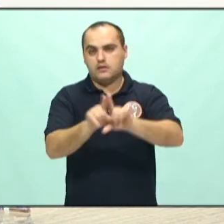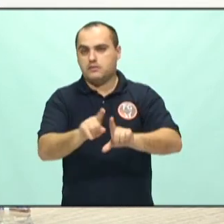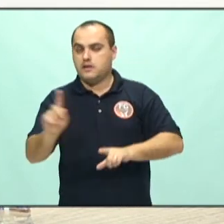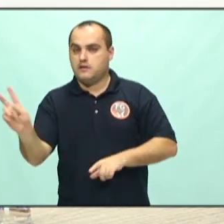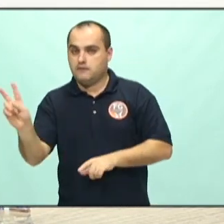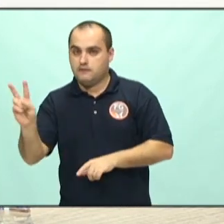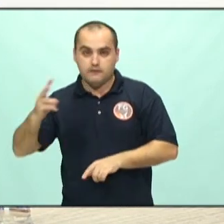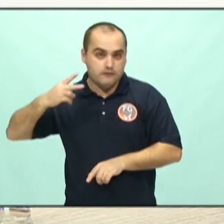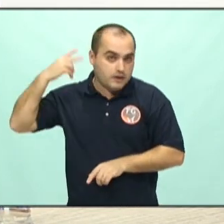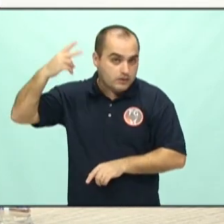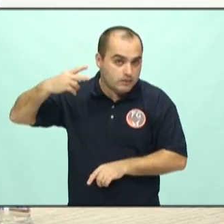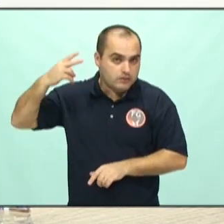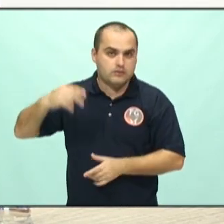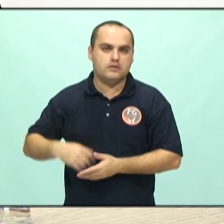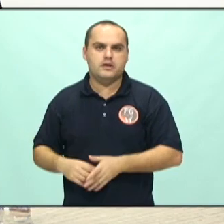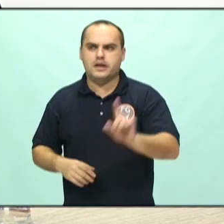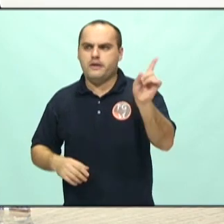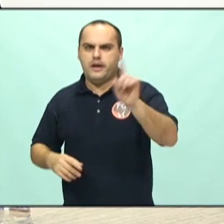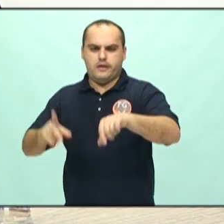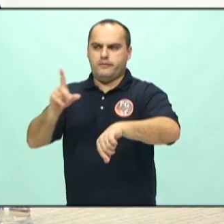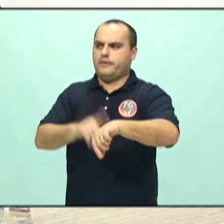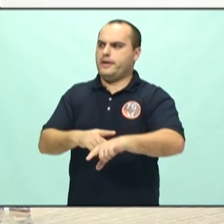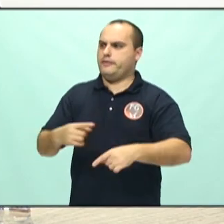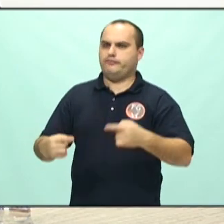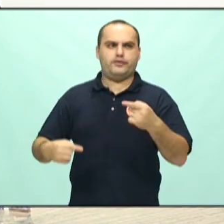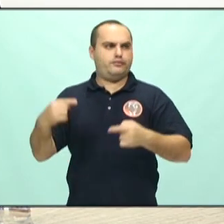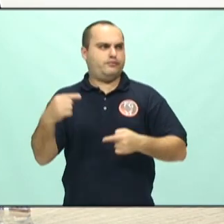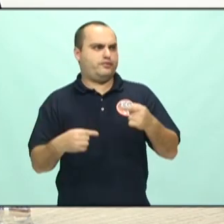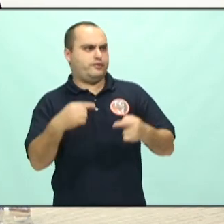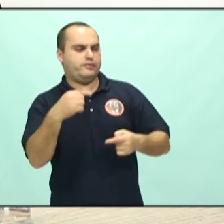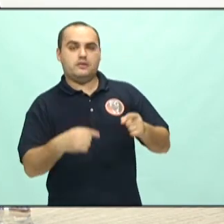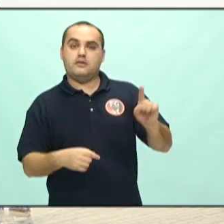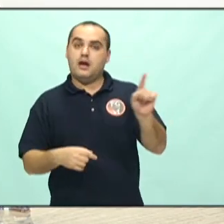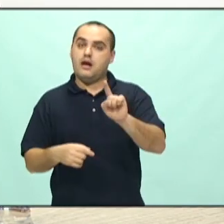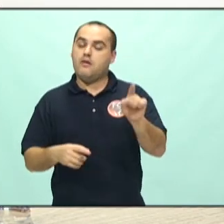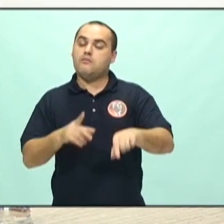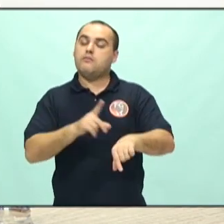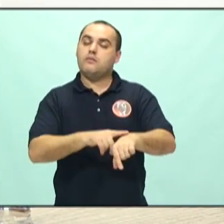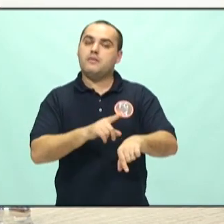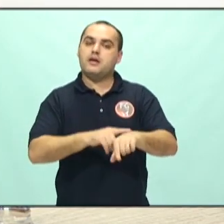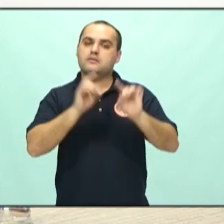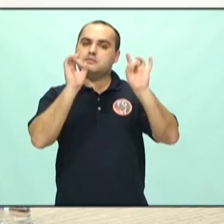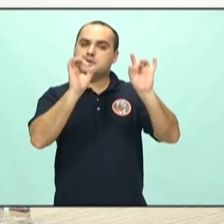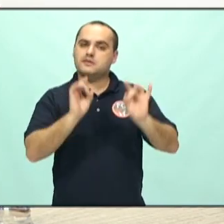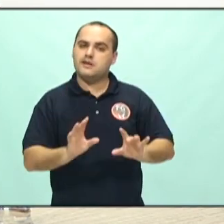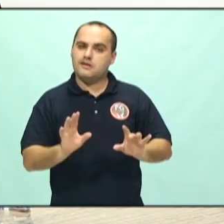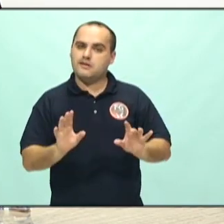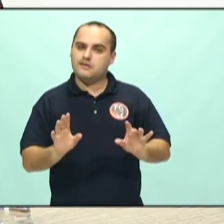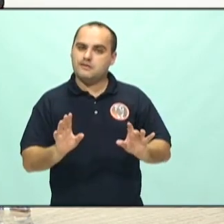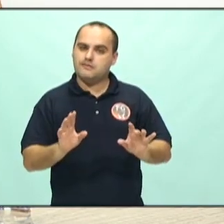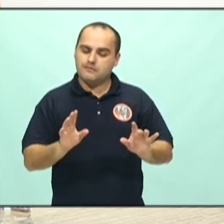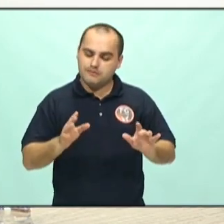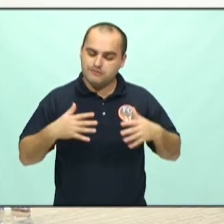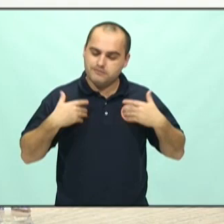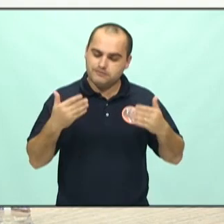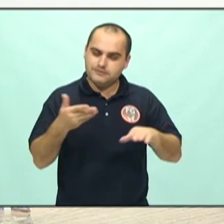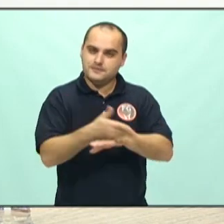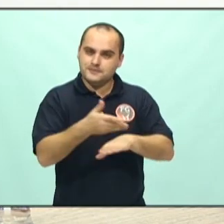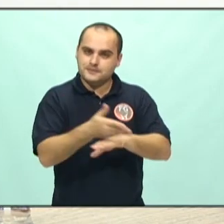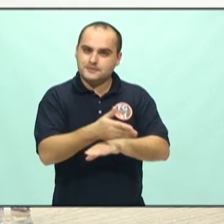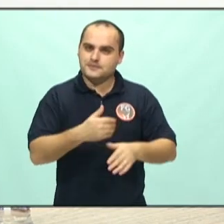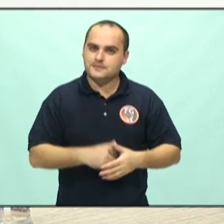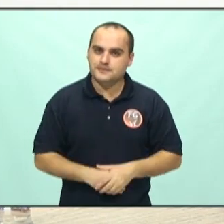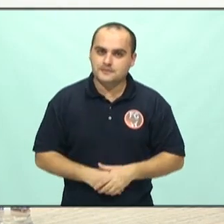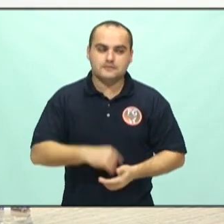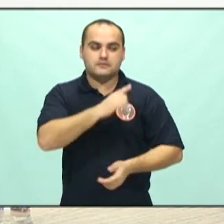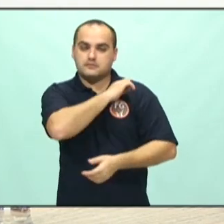momento de disputa, é um momento de integração. A gente não quer, tanto é que a gente trouxe as autoridades também para participar e